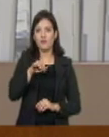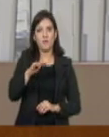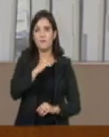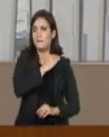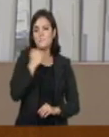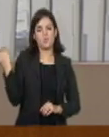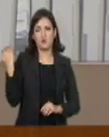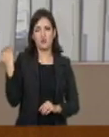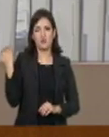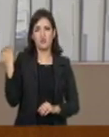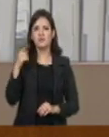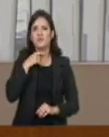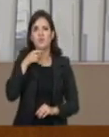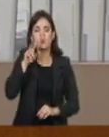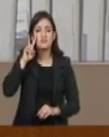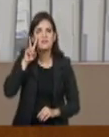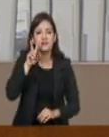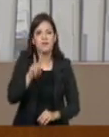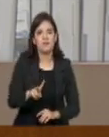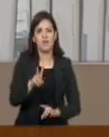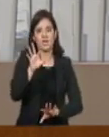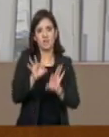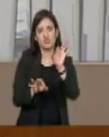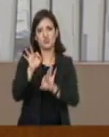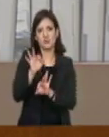ser justiçada. Fecho aspas.